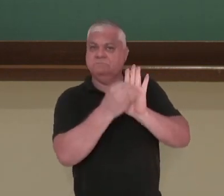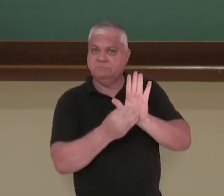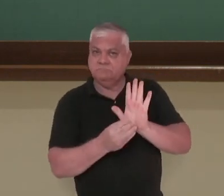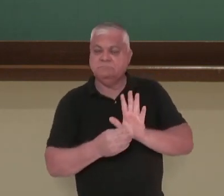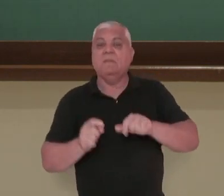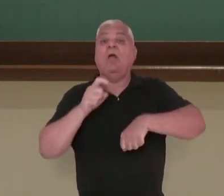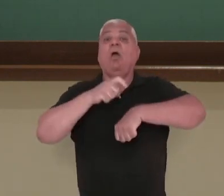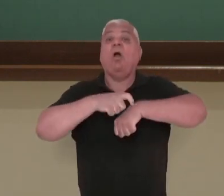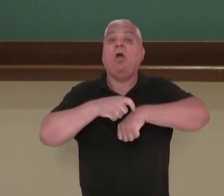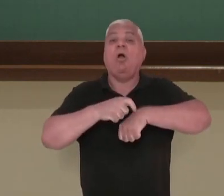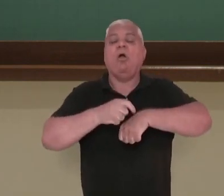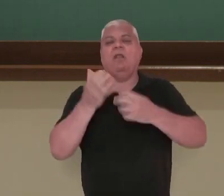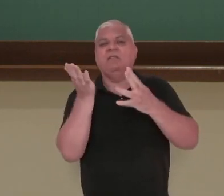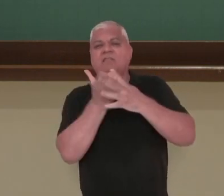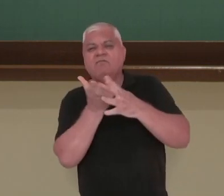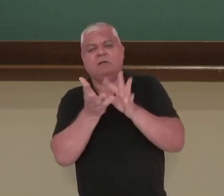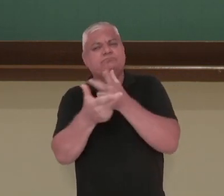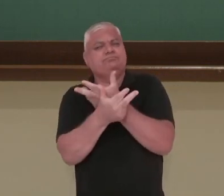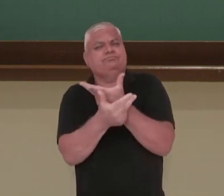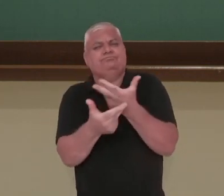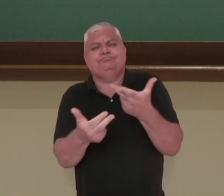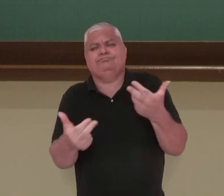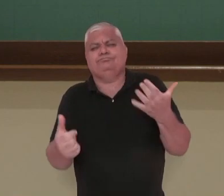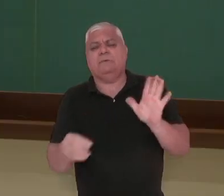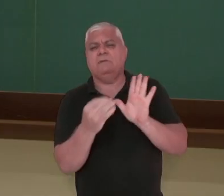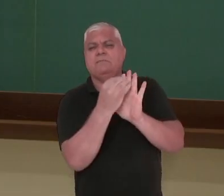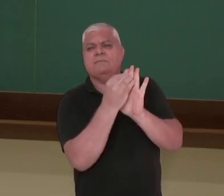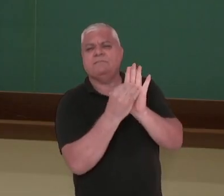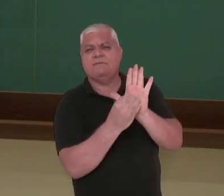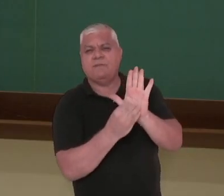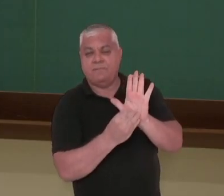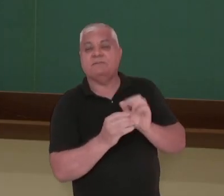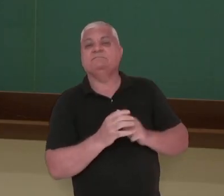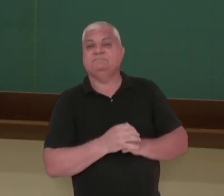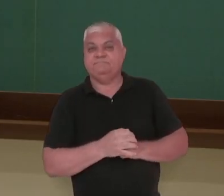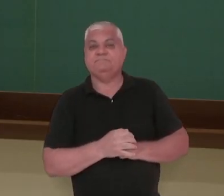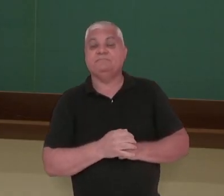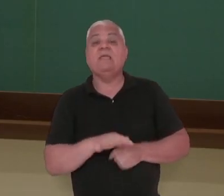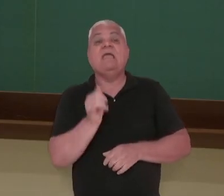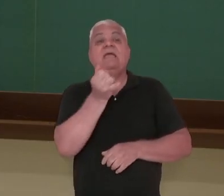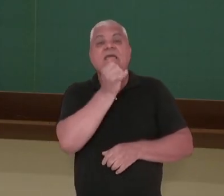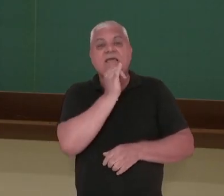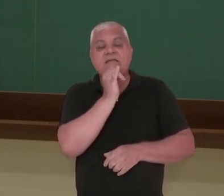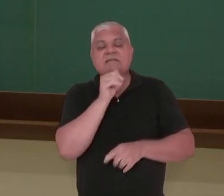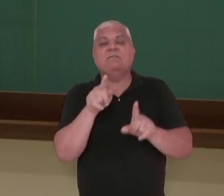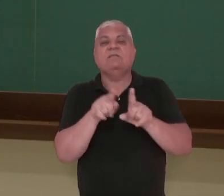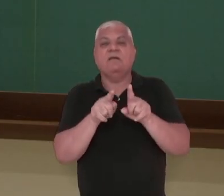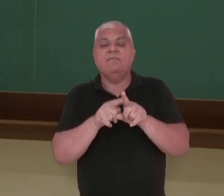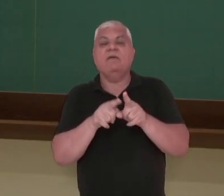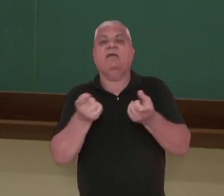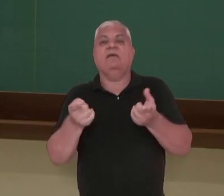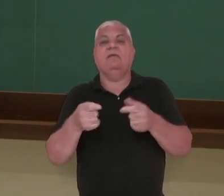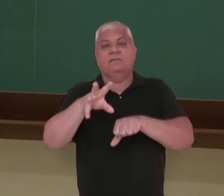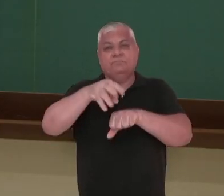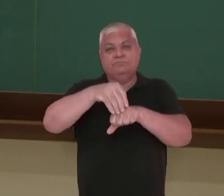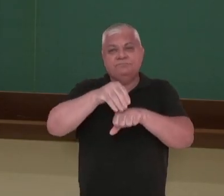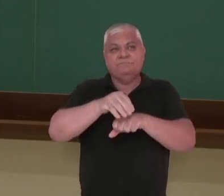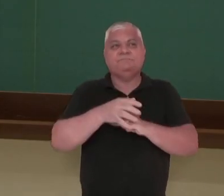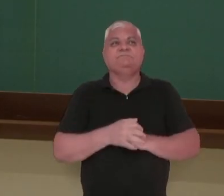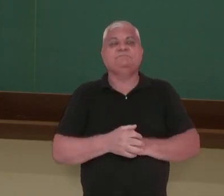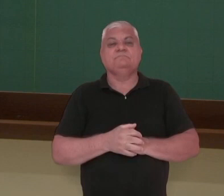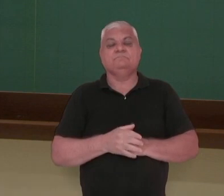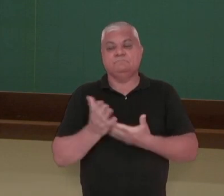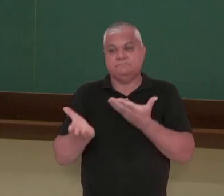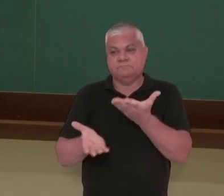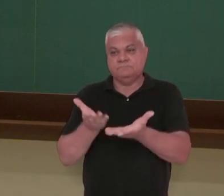isso aí se encontra-se nesse documento que é o Manual Geral do Aluno. Alguns exemplos de informações que você pode localizar aqui. Ser tratado